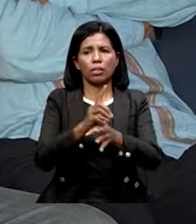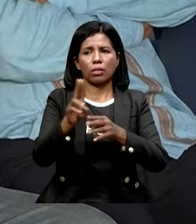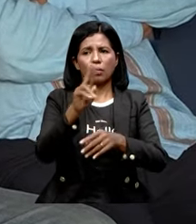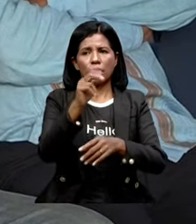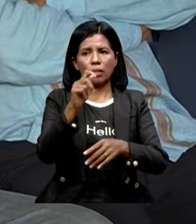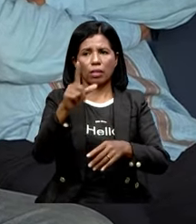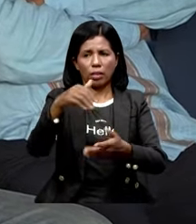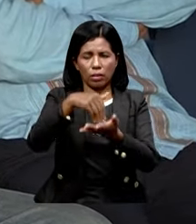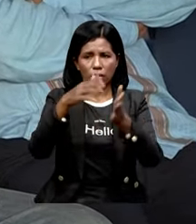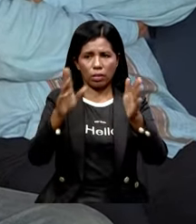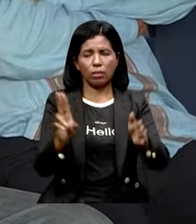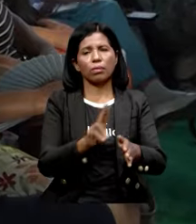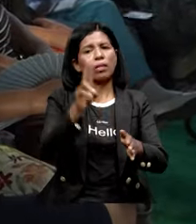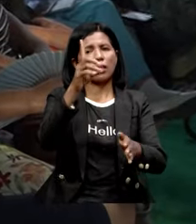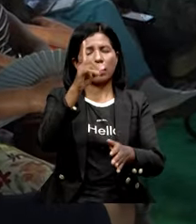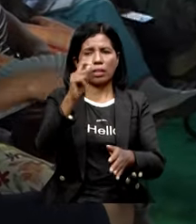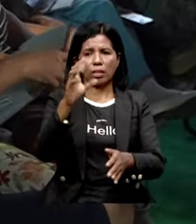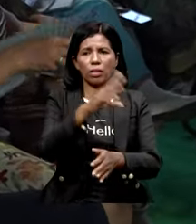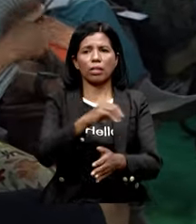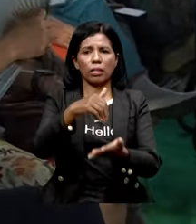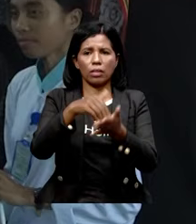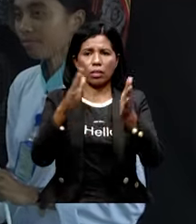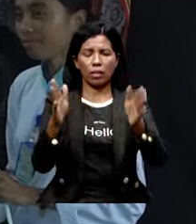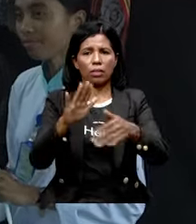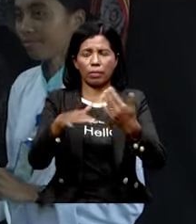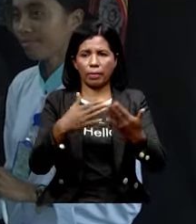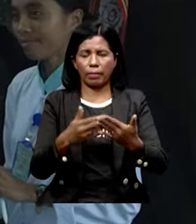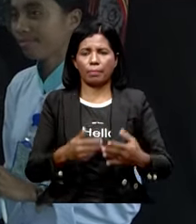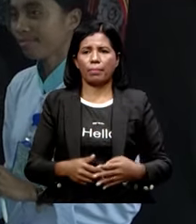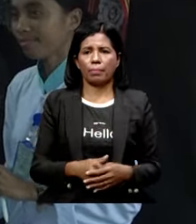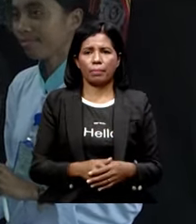estudante da Universidade de Edith, no estudante ensino secundário Sira. João Carlos Giamen.